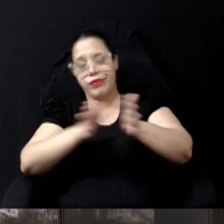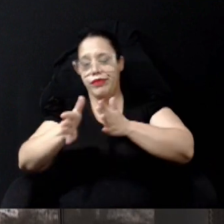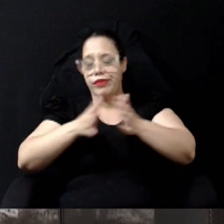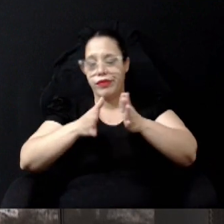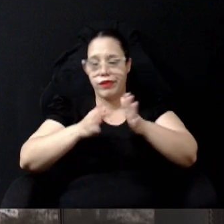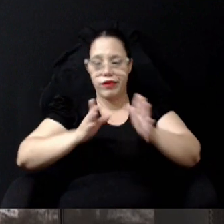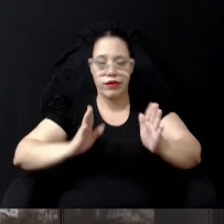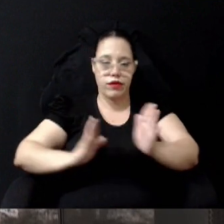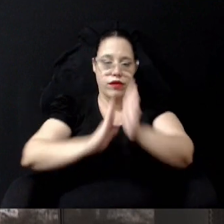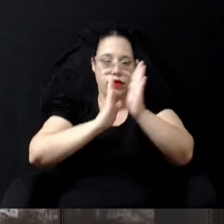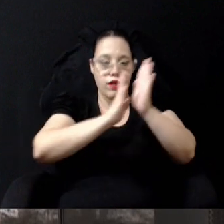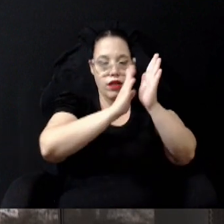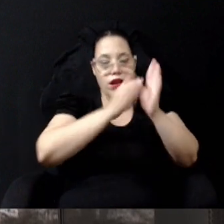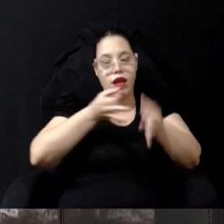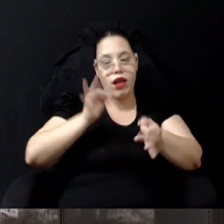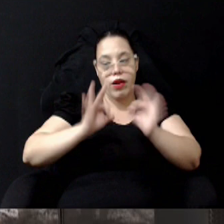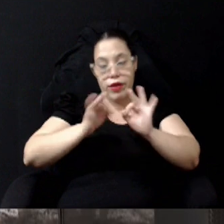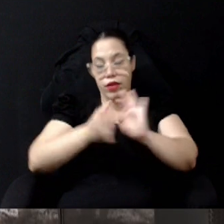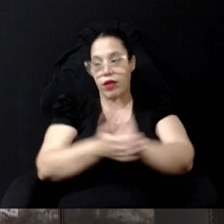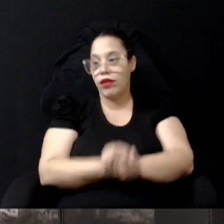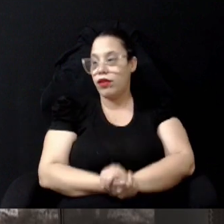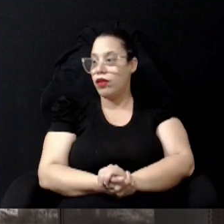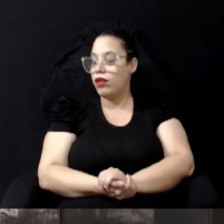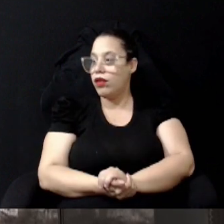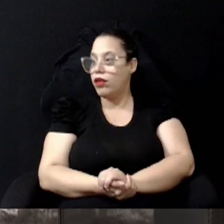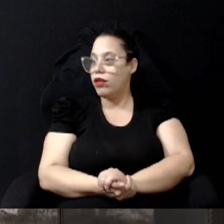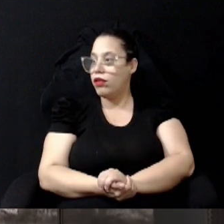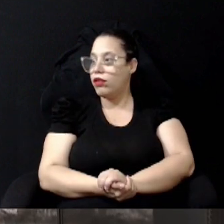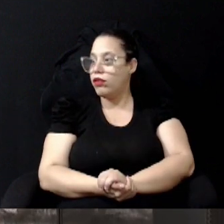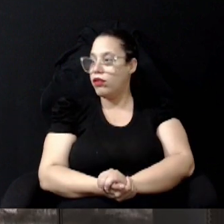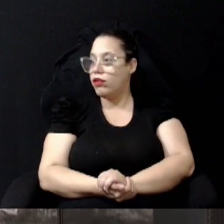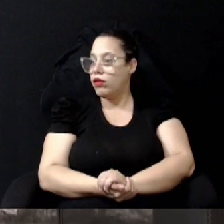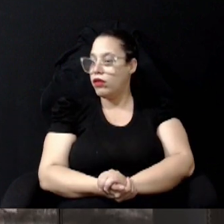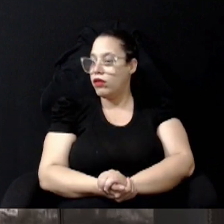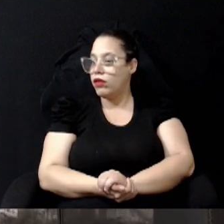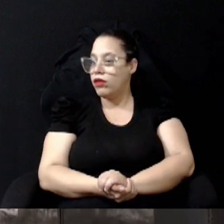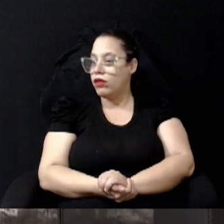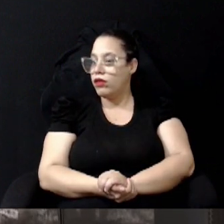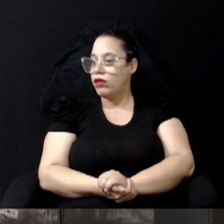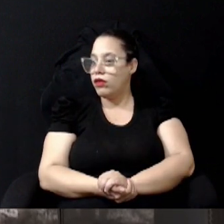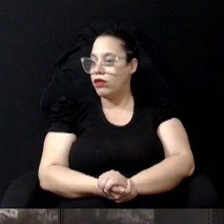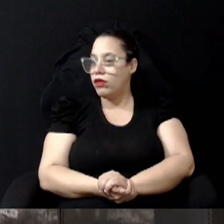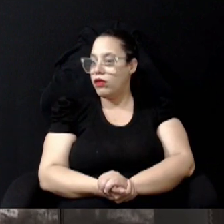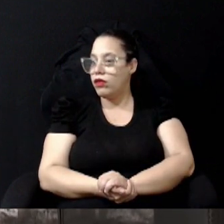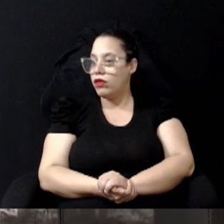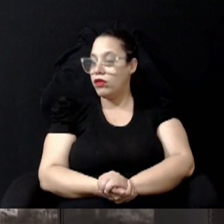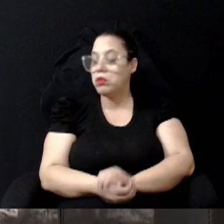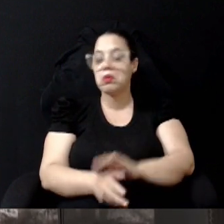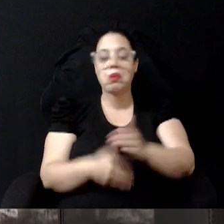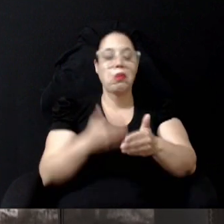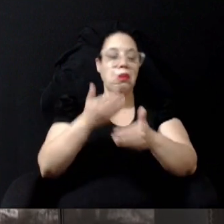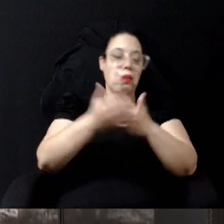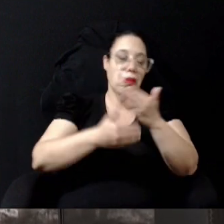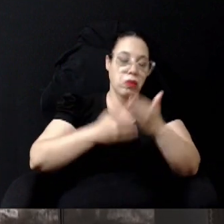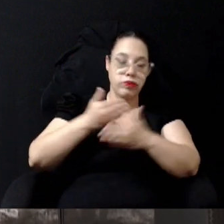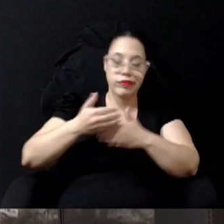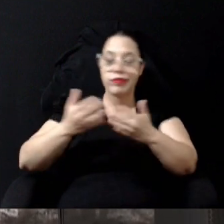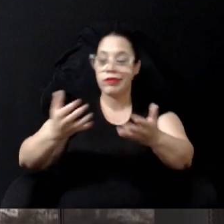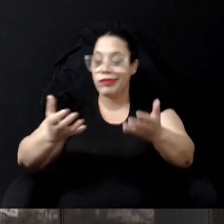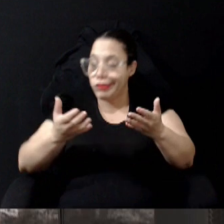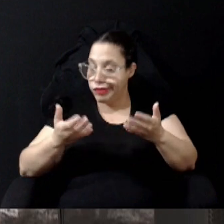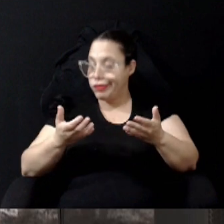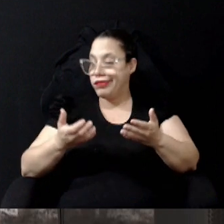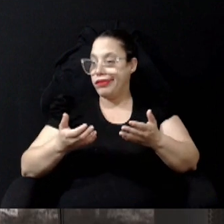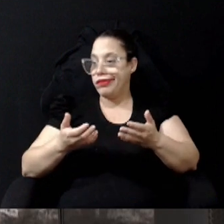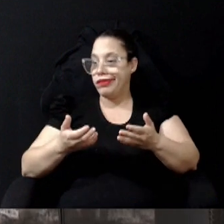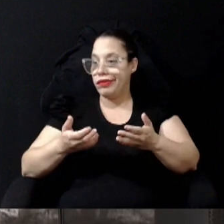justiça. Então, por todas essas contribuições, nós queremos, em nome